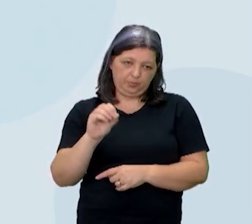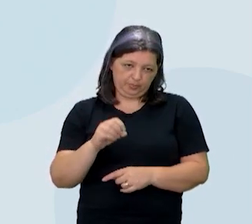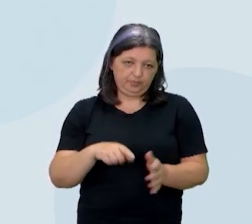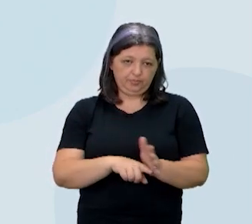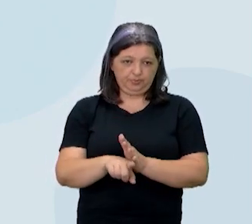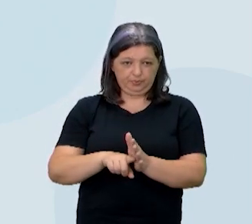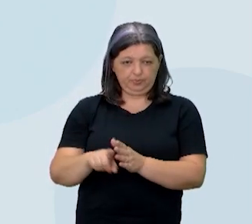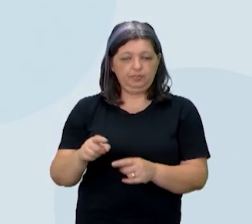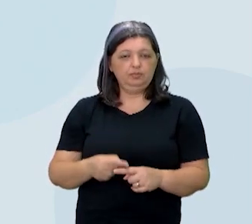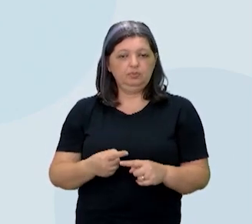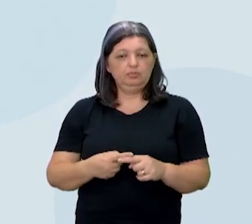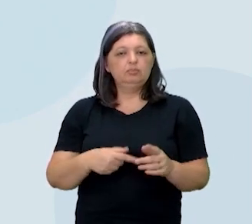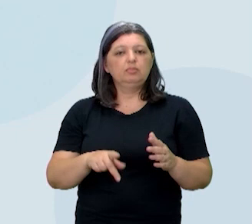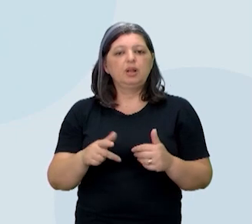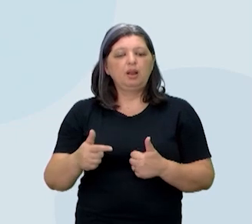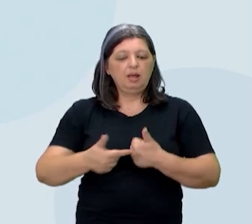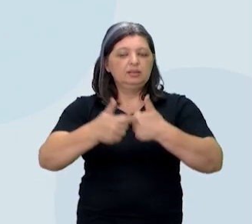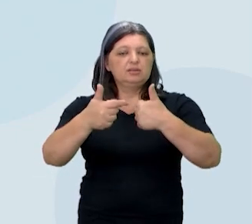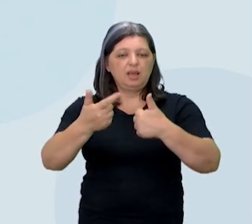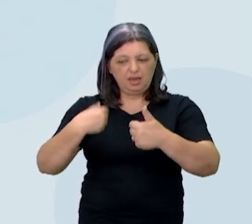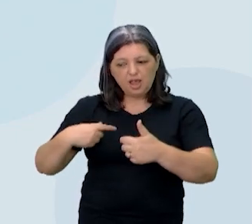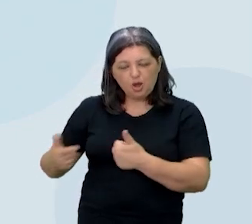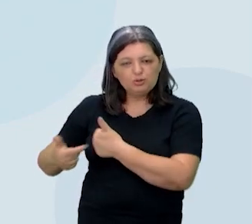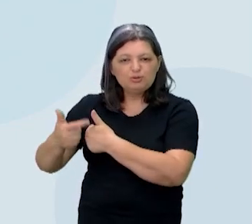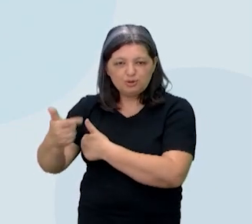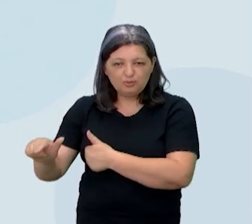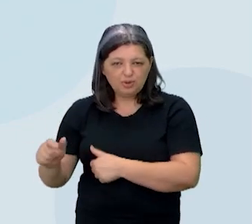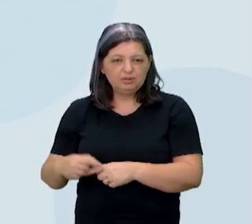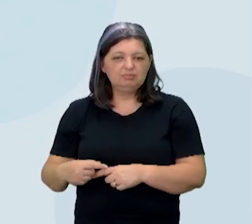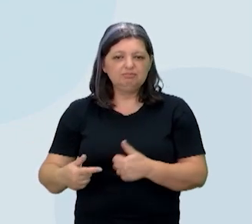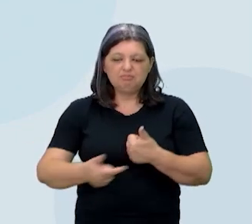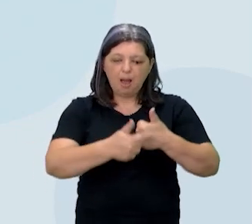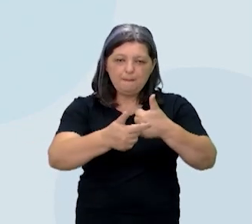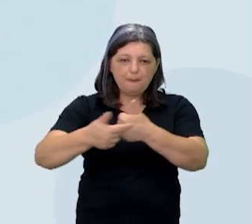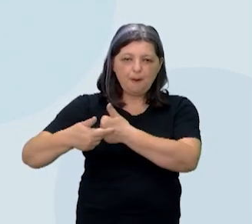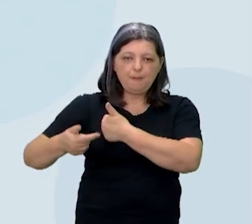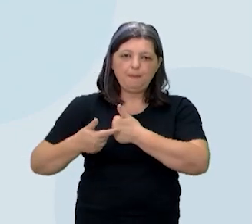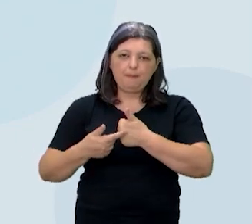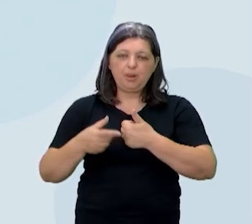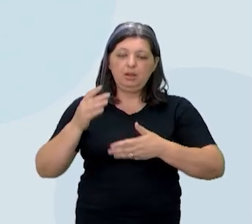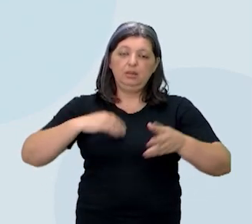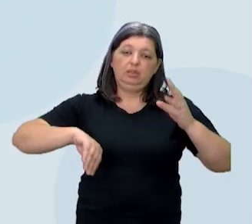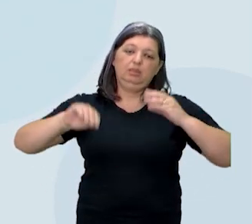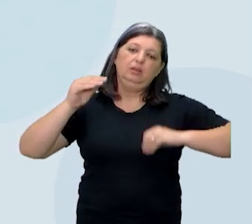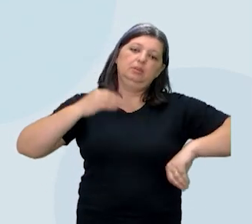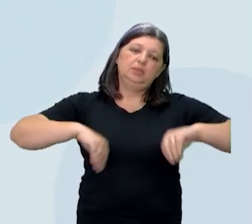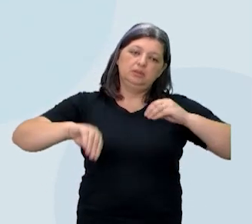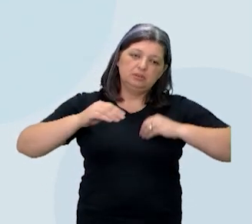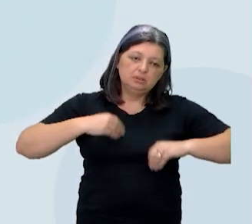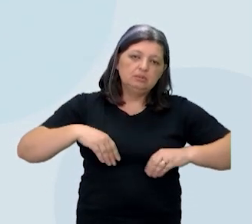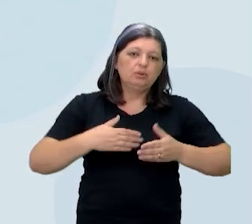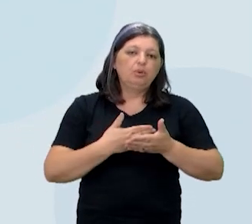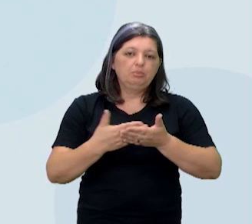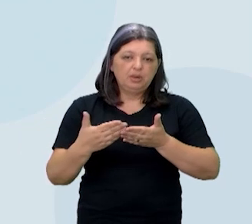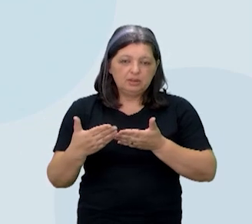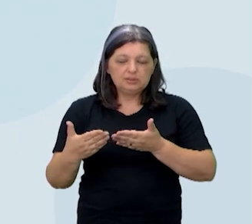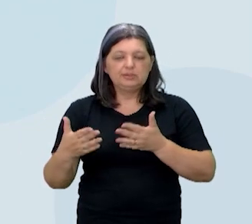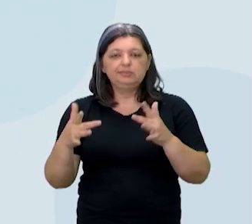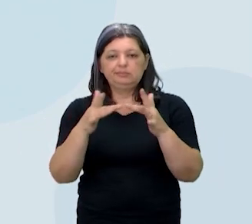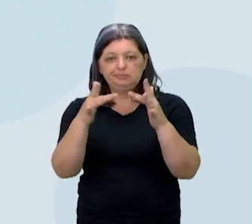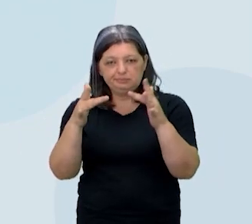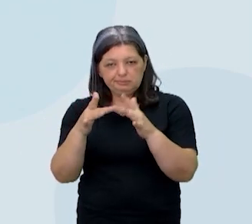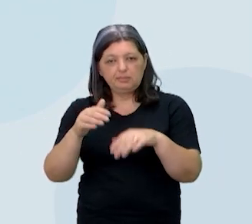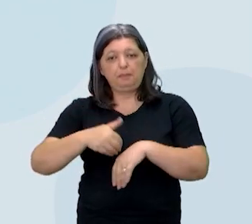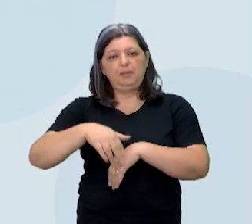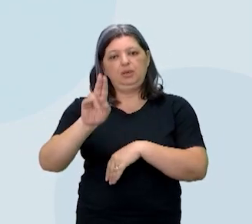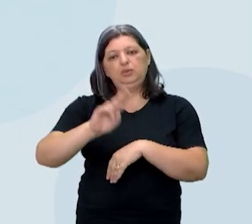troco likes, me segue que eu te sigo de volta e muitas retuitadas, a depressão é quem está se conectando aos jovens que mais